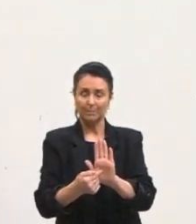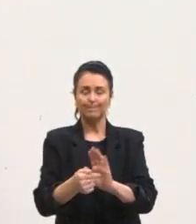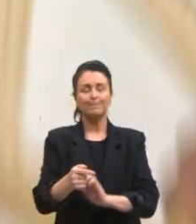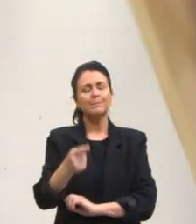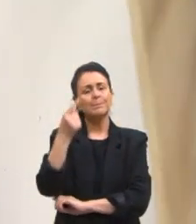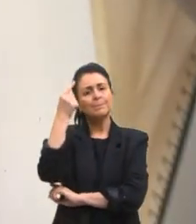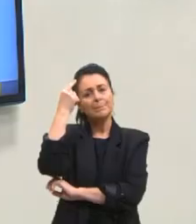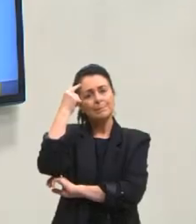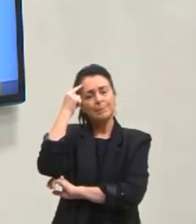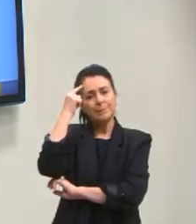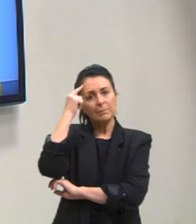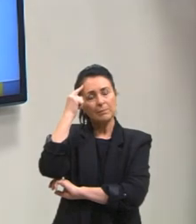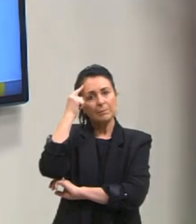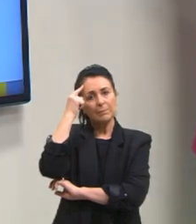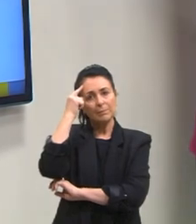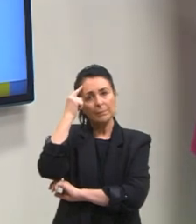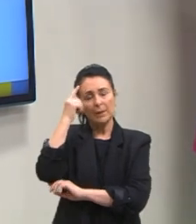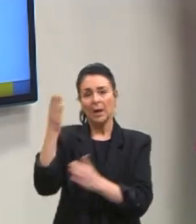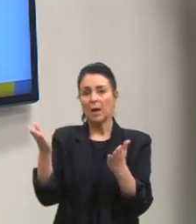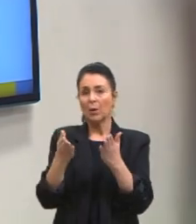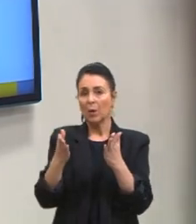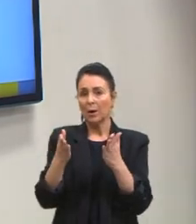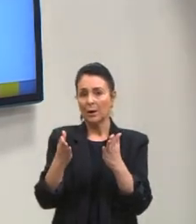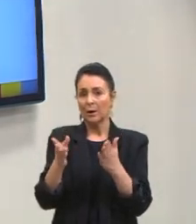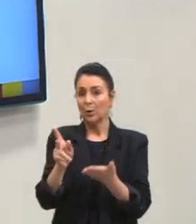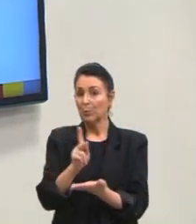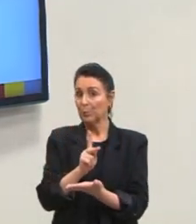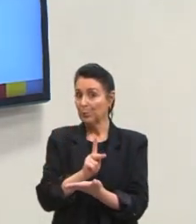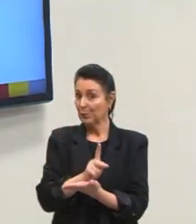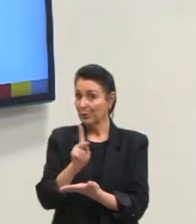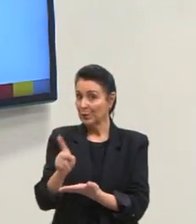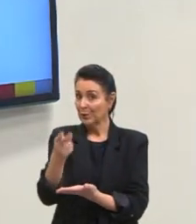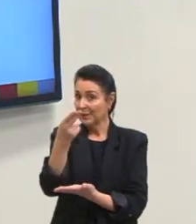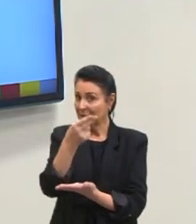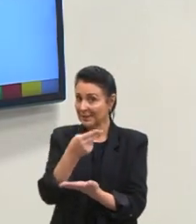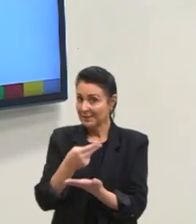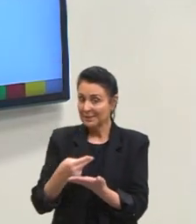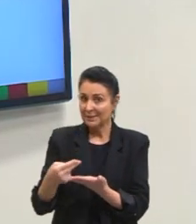como é uma estrutura. Deixa eu desenhar aqui.